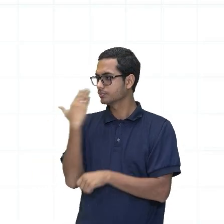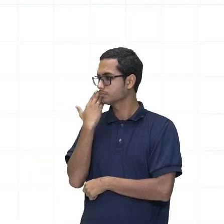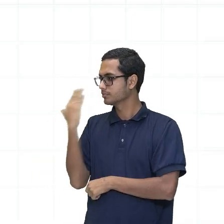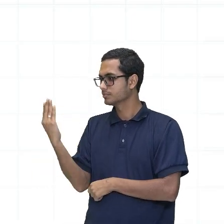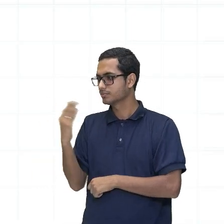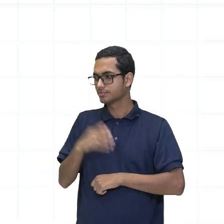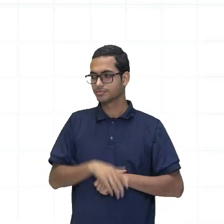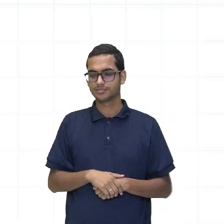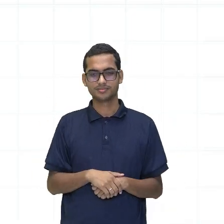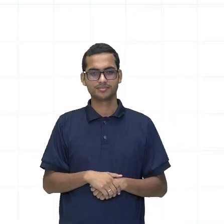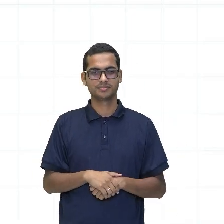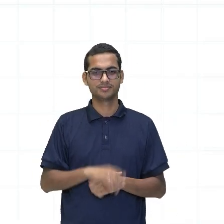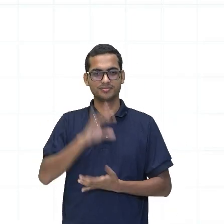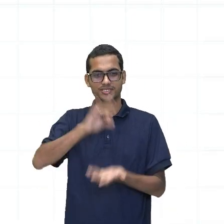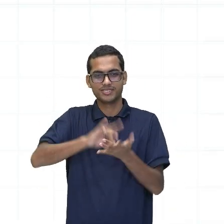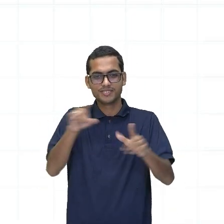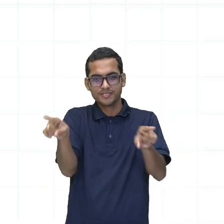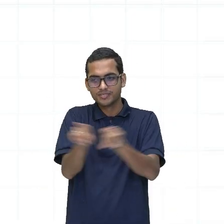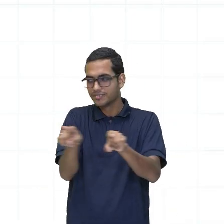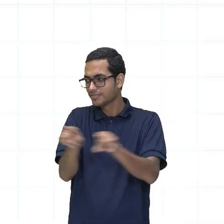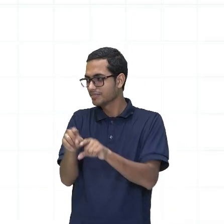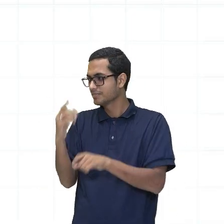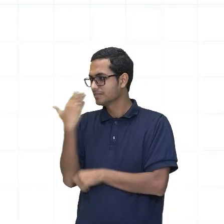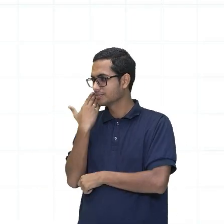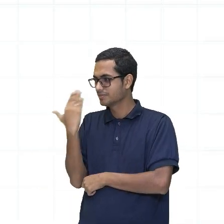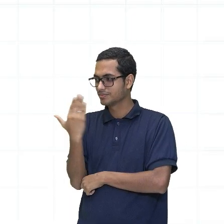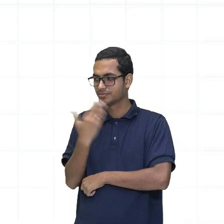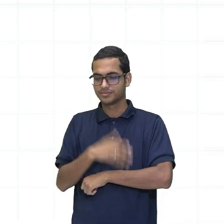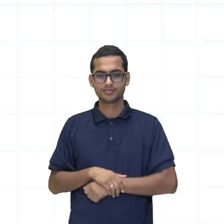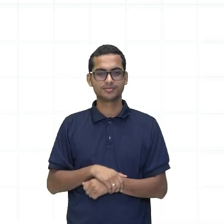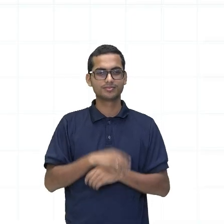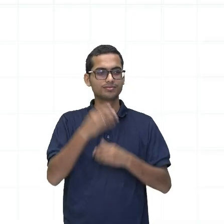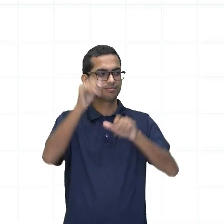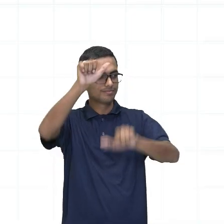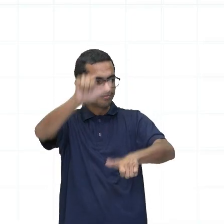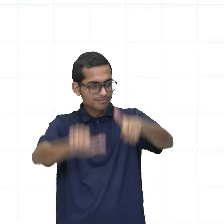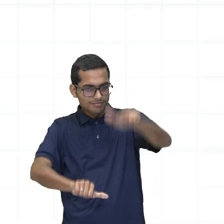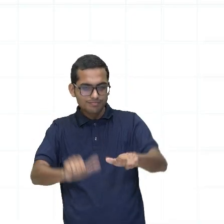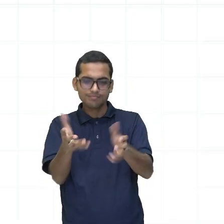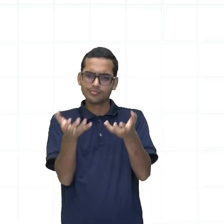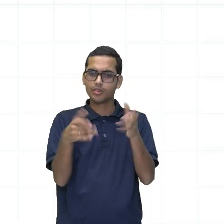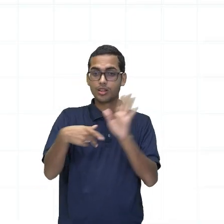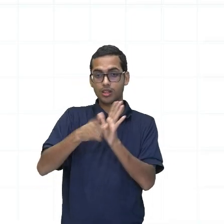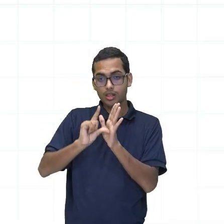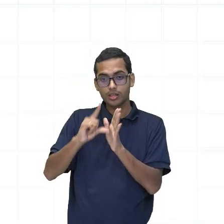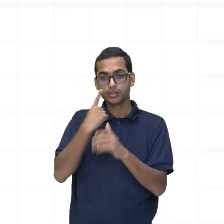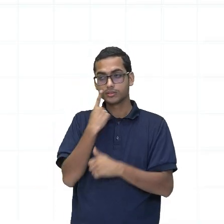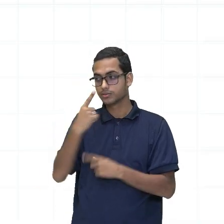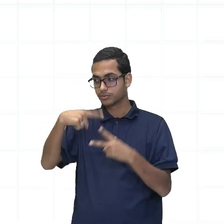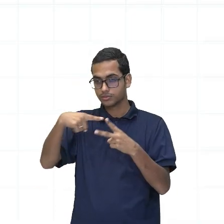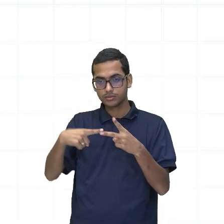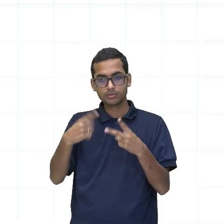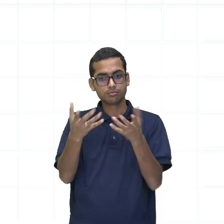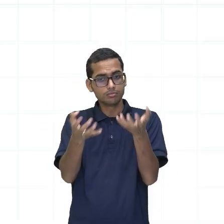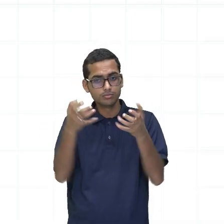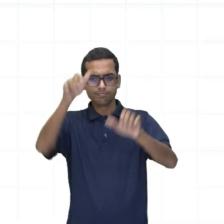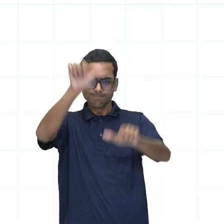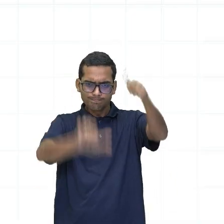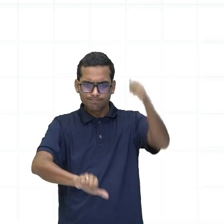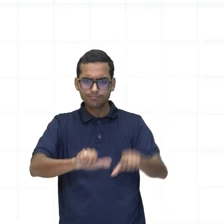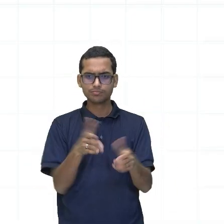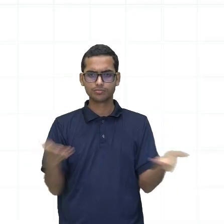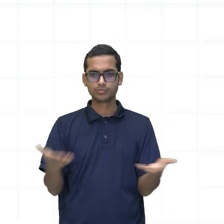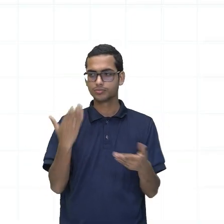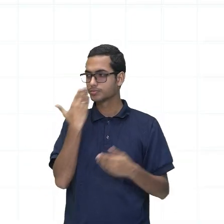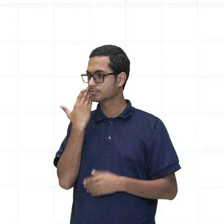caso não tenha o b, como é que fica? Eu quero que vocês analisem 2 coisas aqui antes, tá? De eu mudar. Nós temos